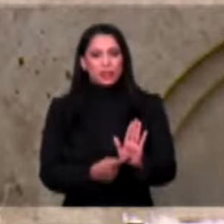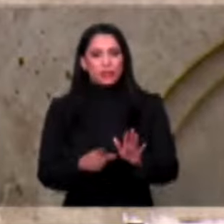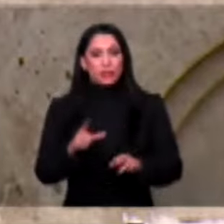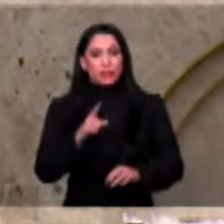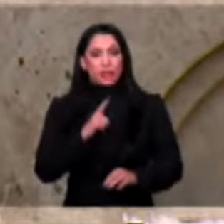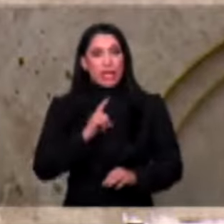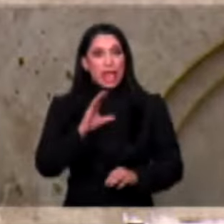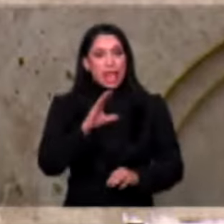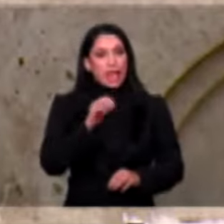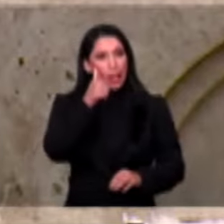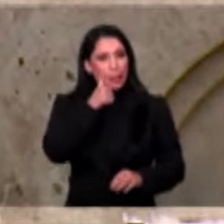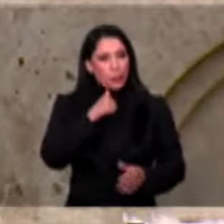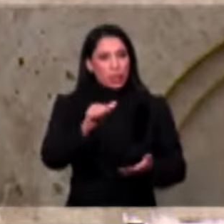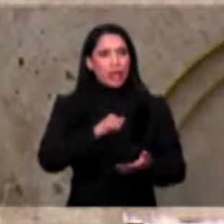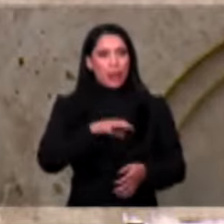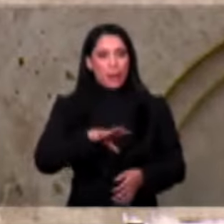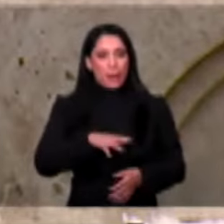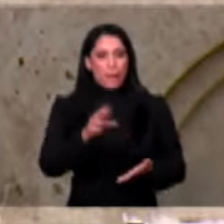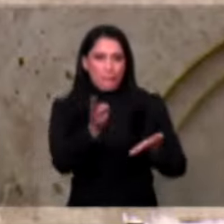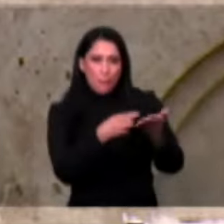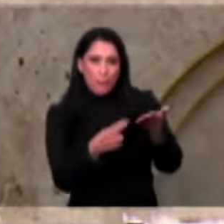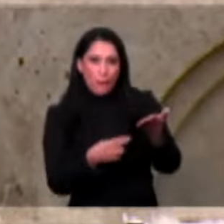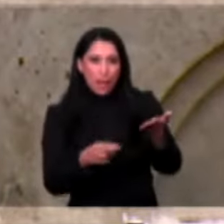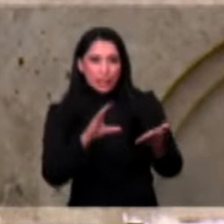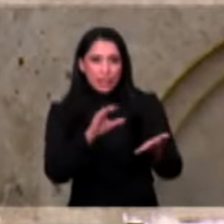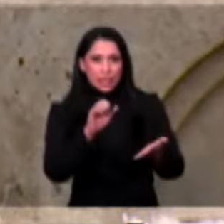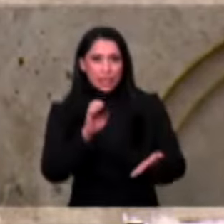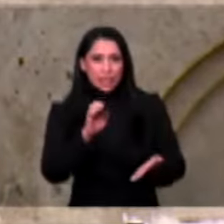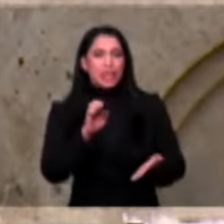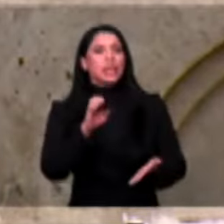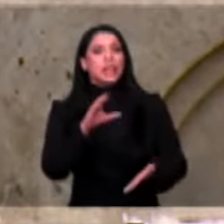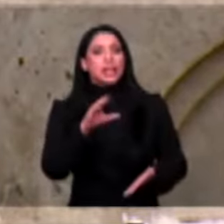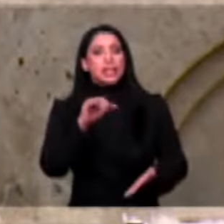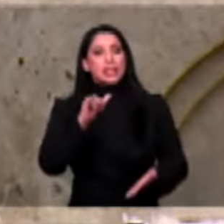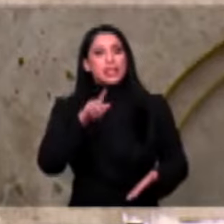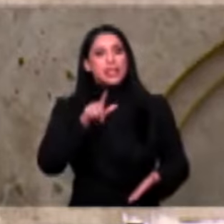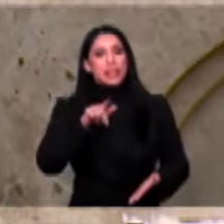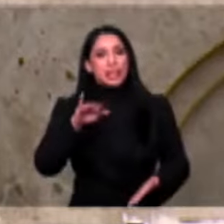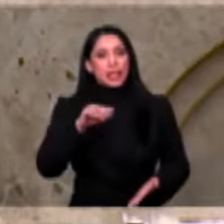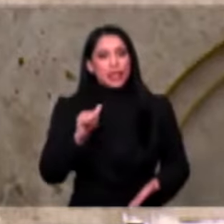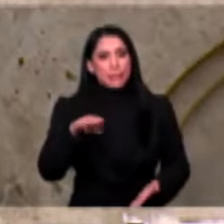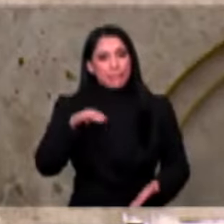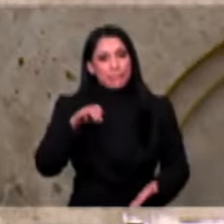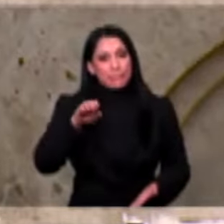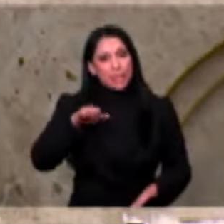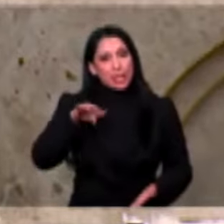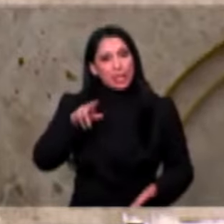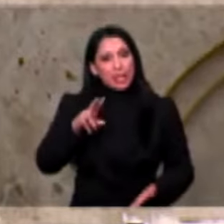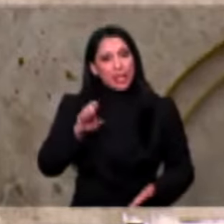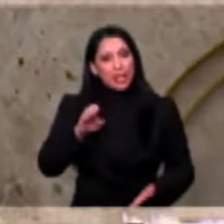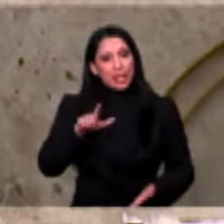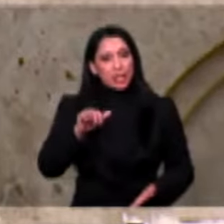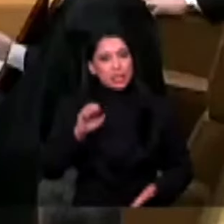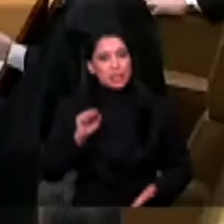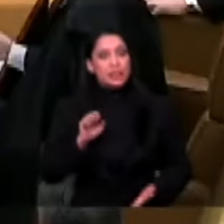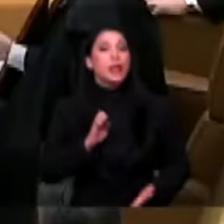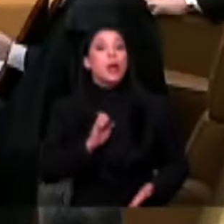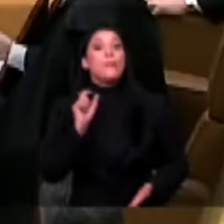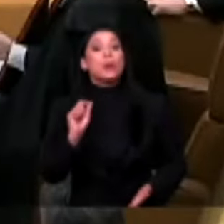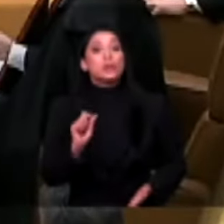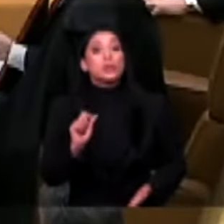de Cecília Meirelles, ministra Carmen Lúcia, é a palavra que o sonho humano alimenta. E